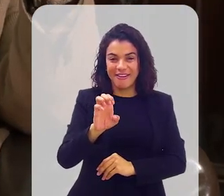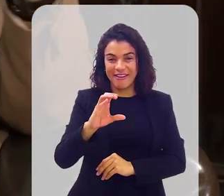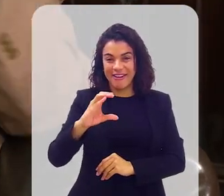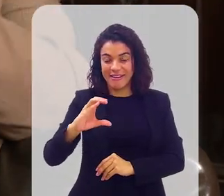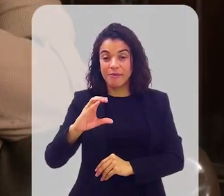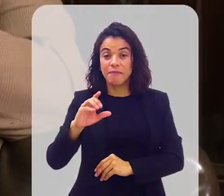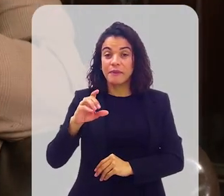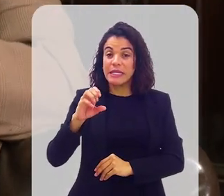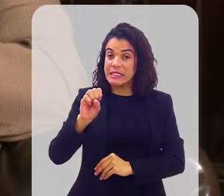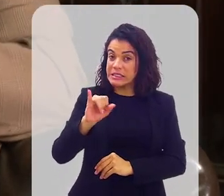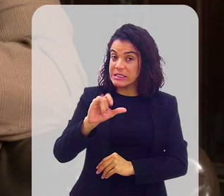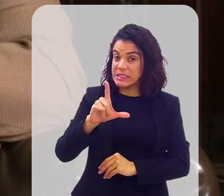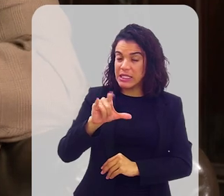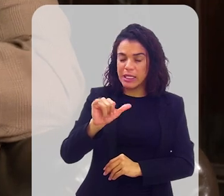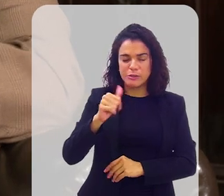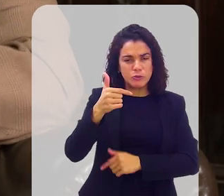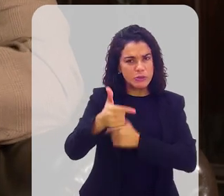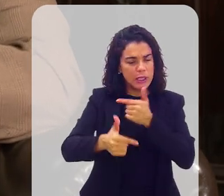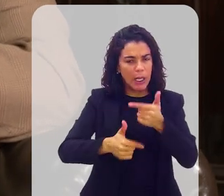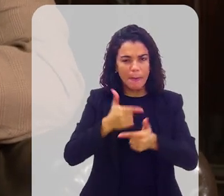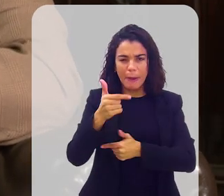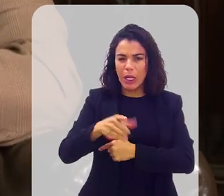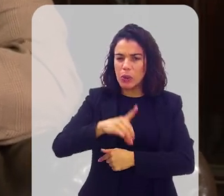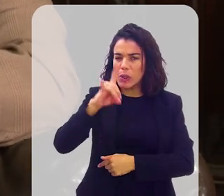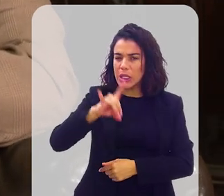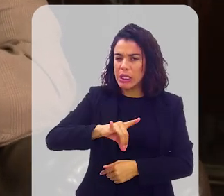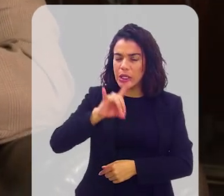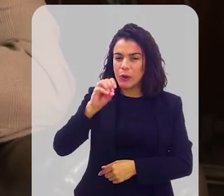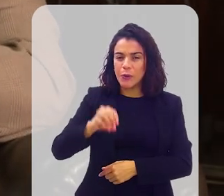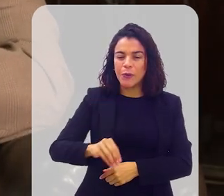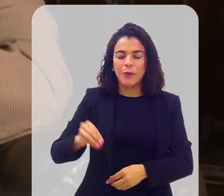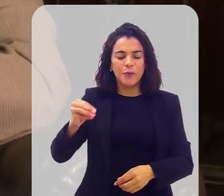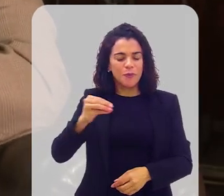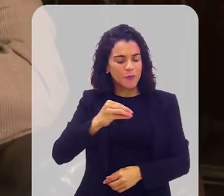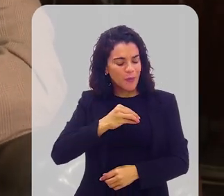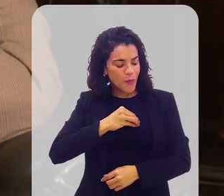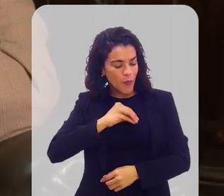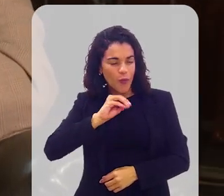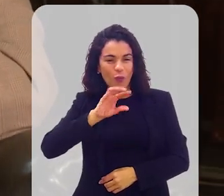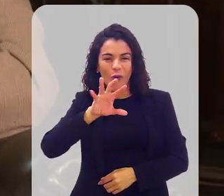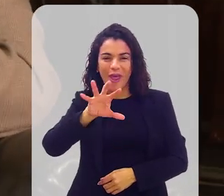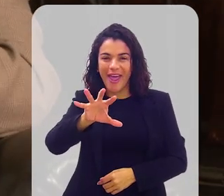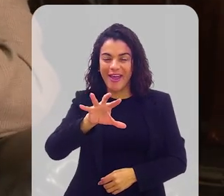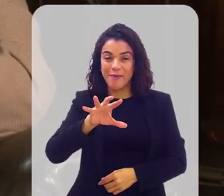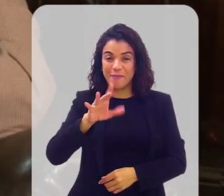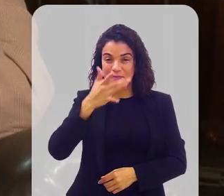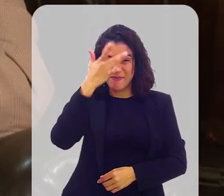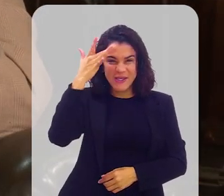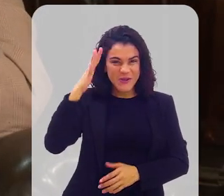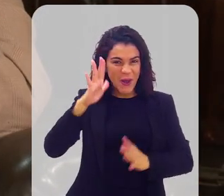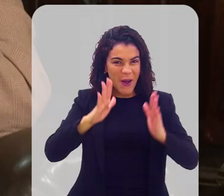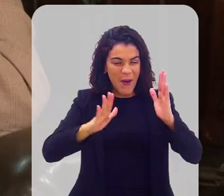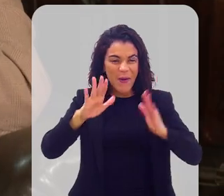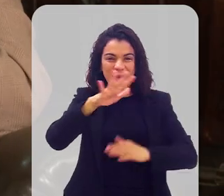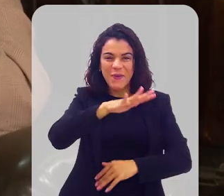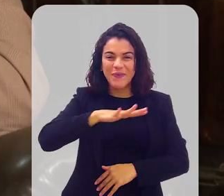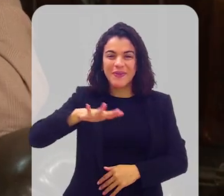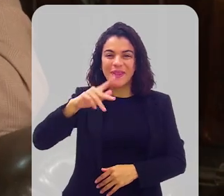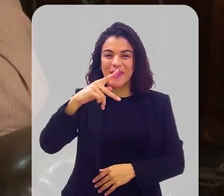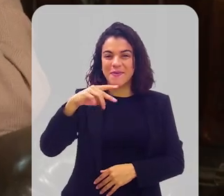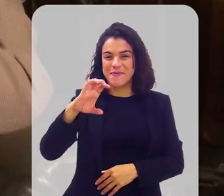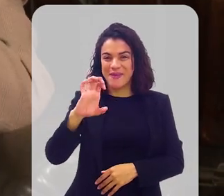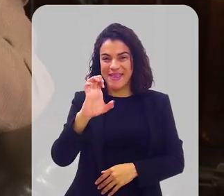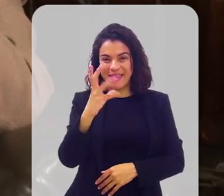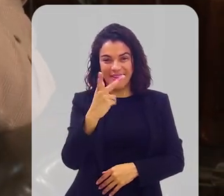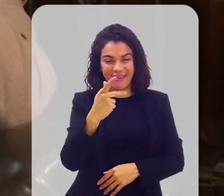Brasil. Silas Malafaia tem feito um trabalho muito lindo. Beijo no coração, toda aquela turma da Penha lá na Matriz. Um beijo